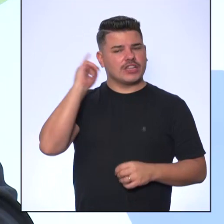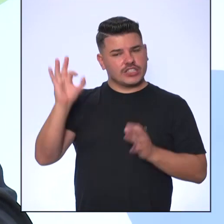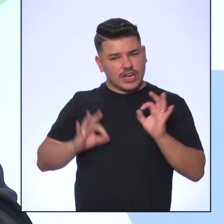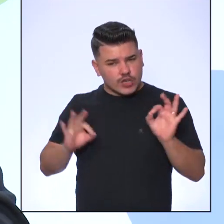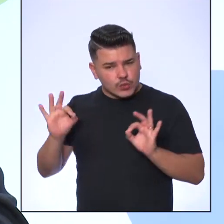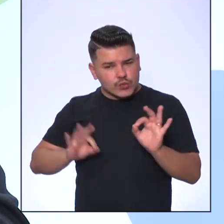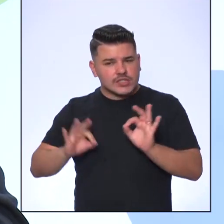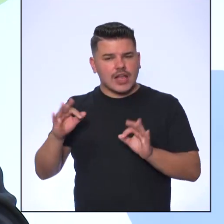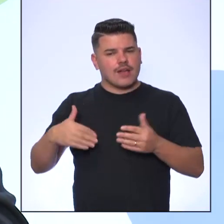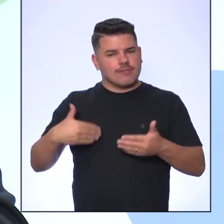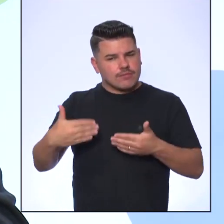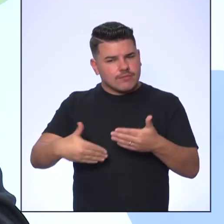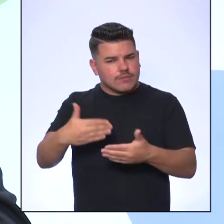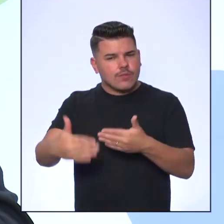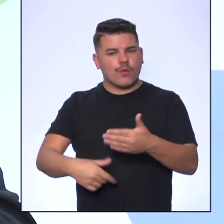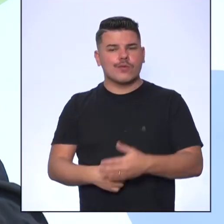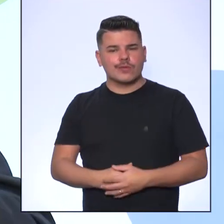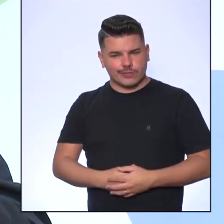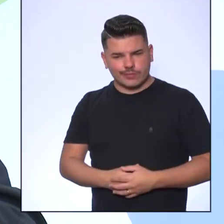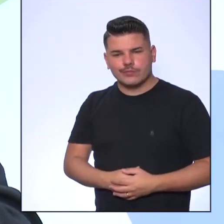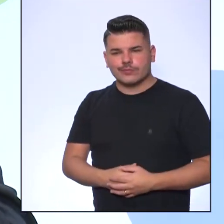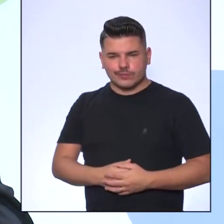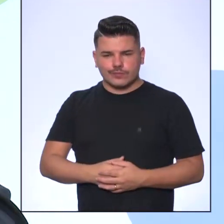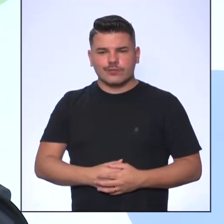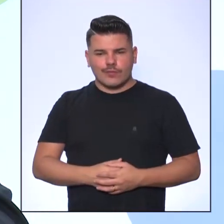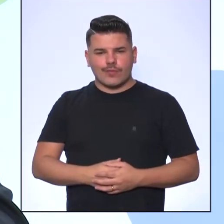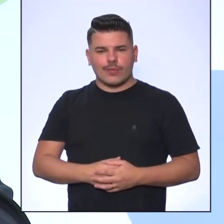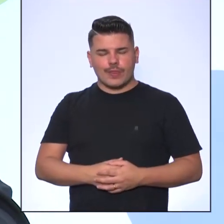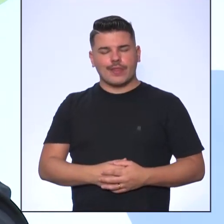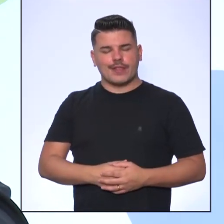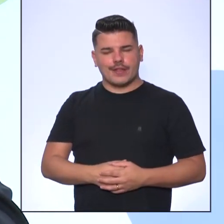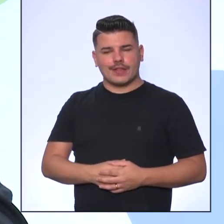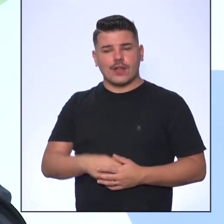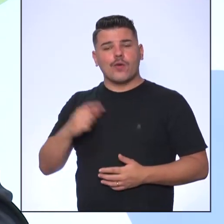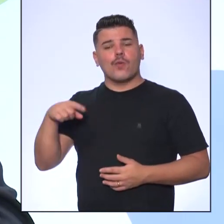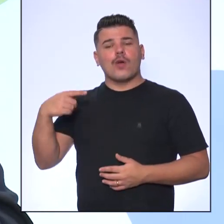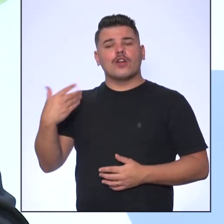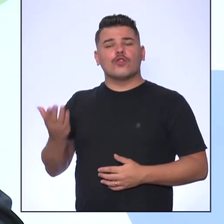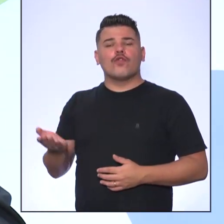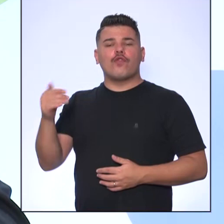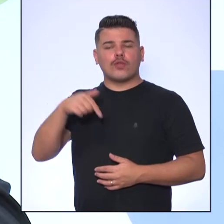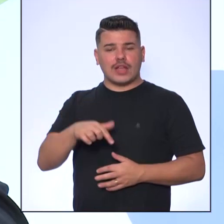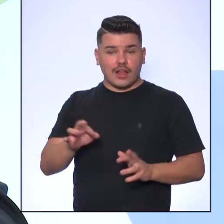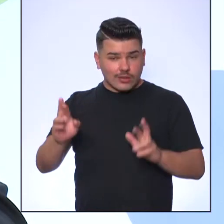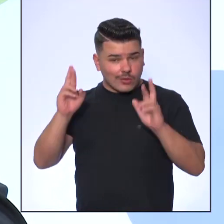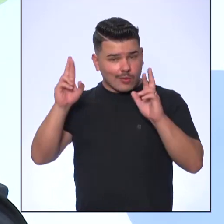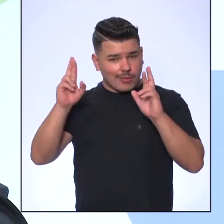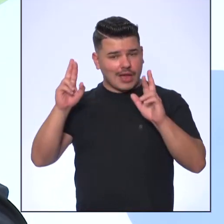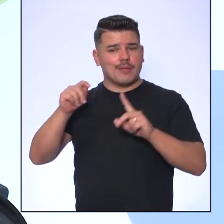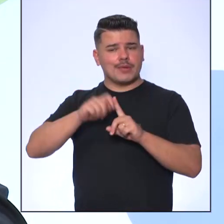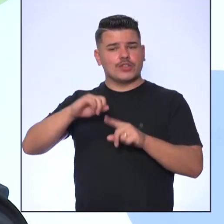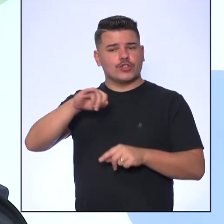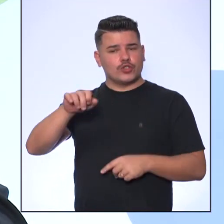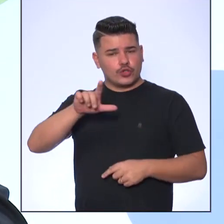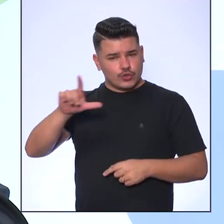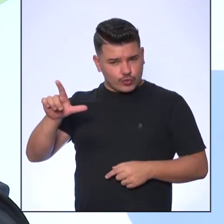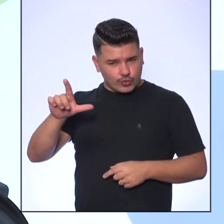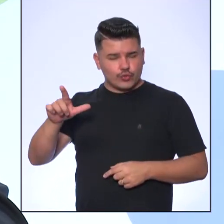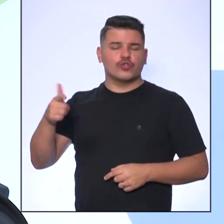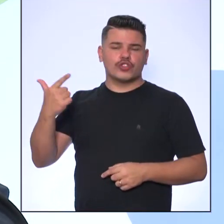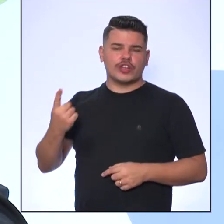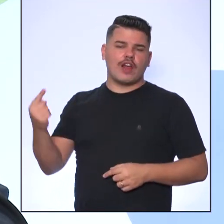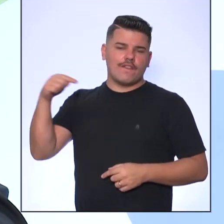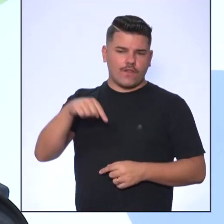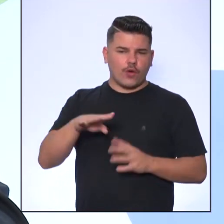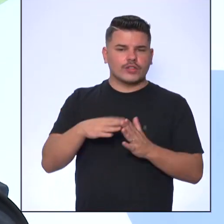importante ser feito no nosso retorno, que deverá, se Deus quiser, no mês de julho começarmos